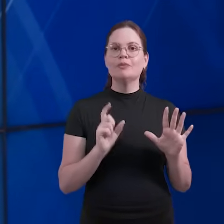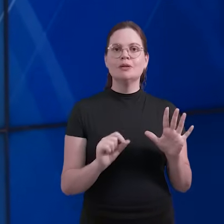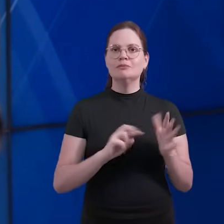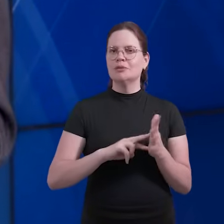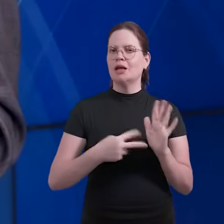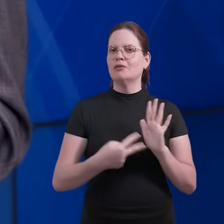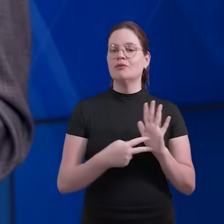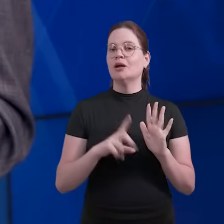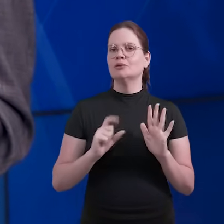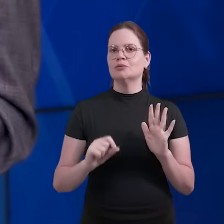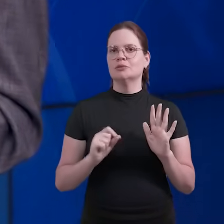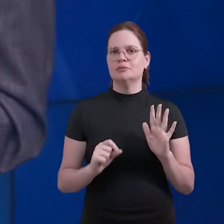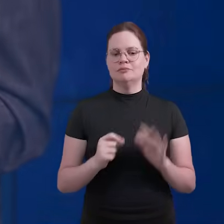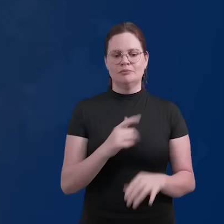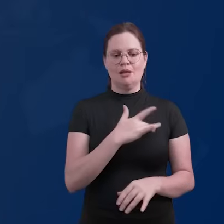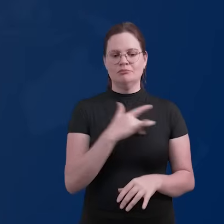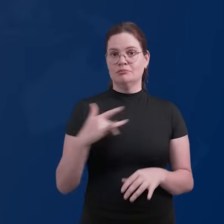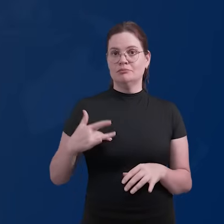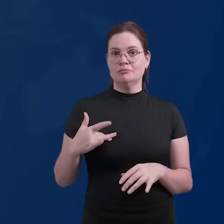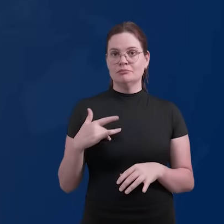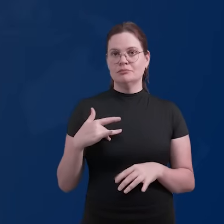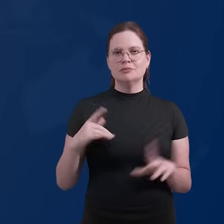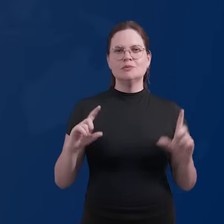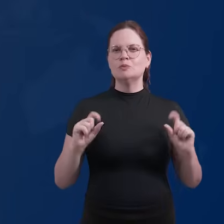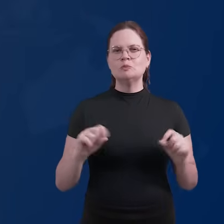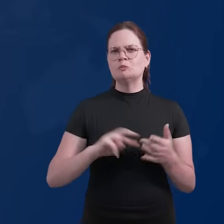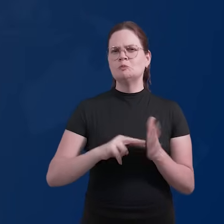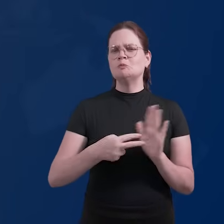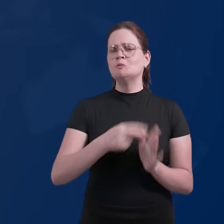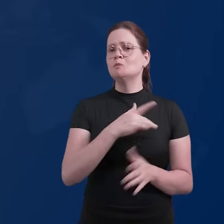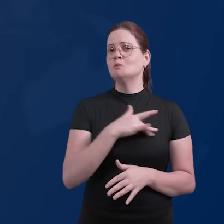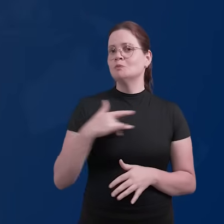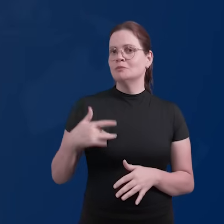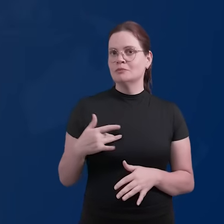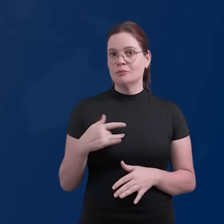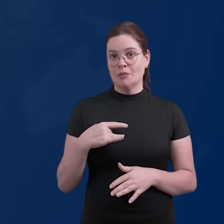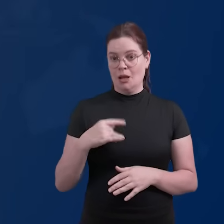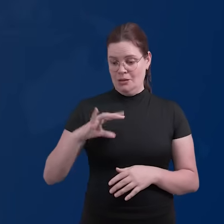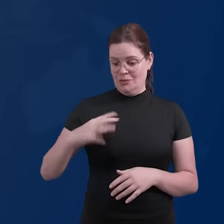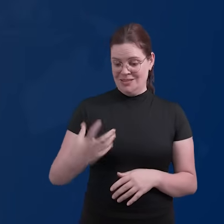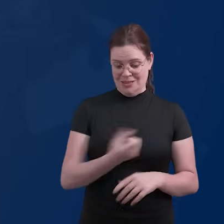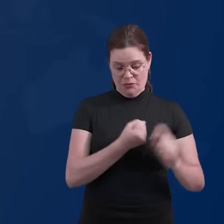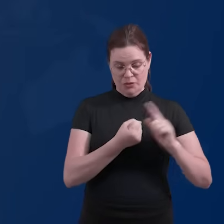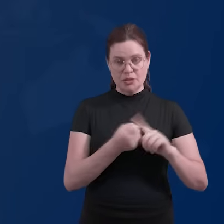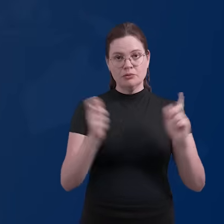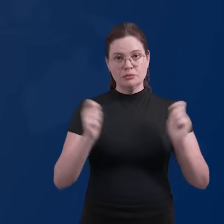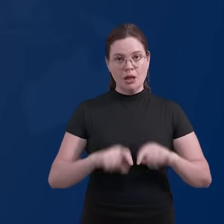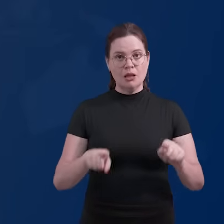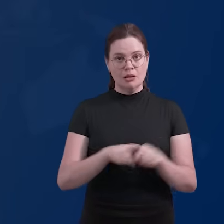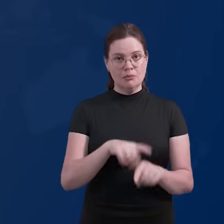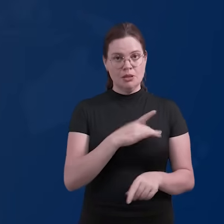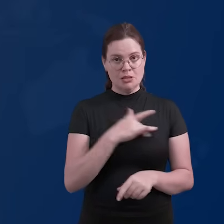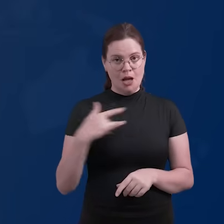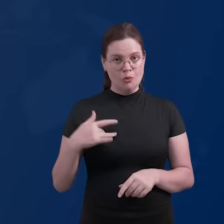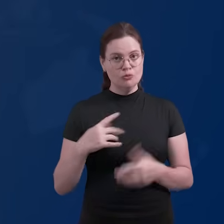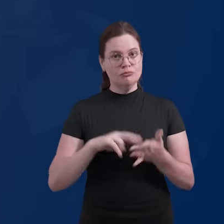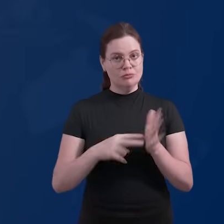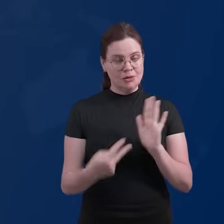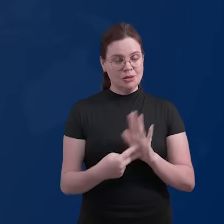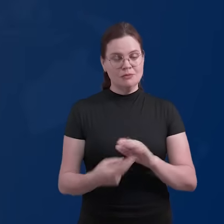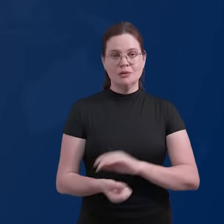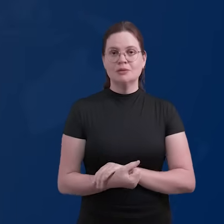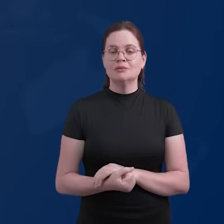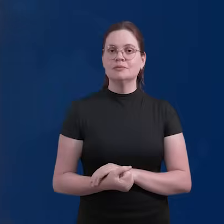sentido da palavra soteria é o sentido de saúde. Olha o que é o sentido de saúde na palavra salvação na língua